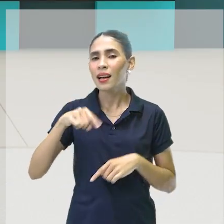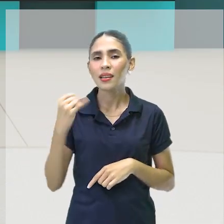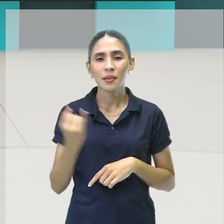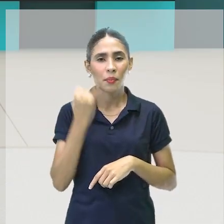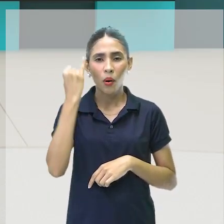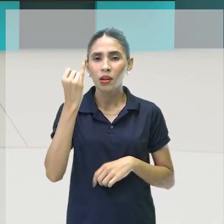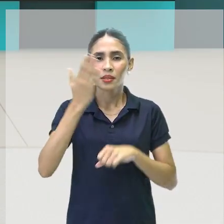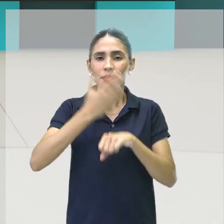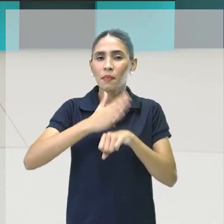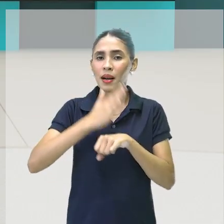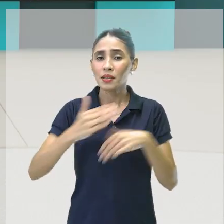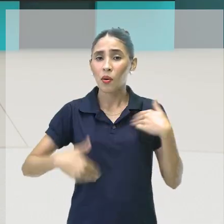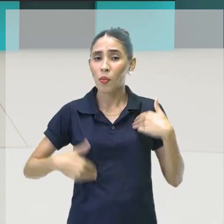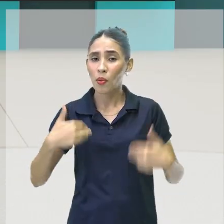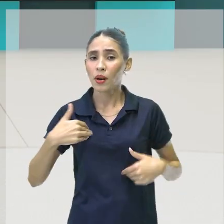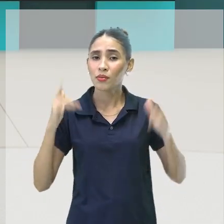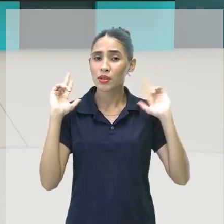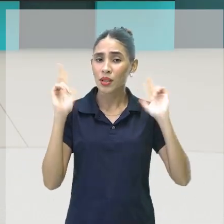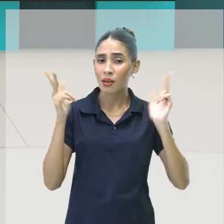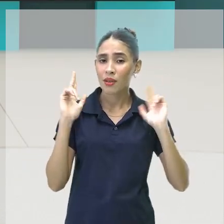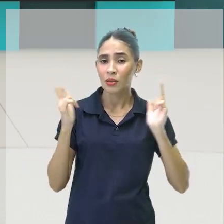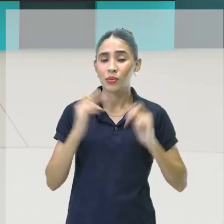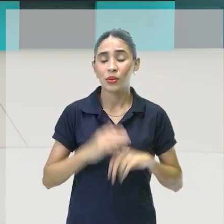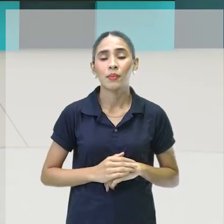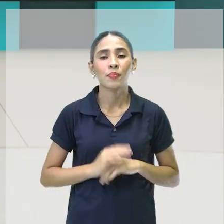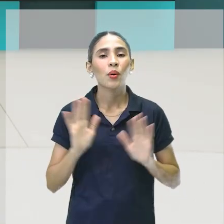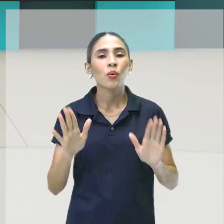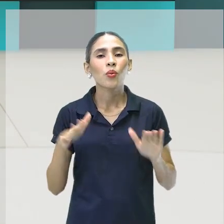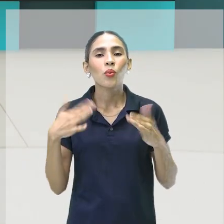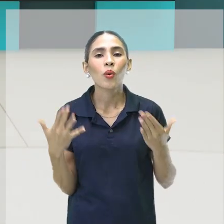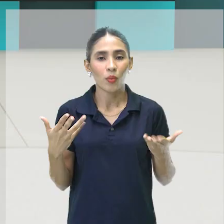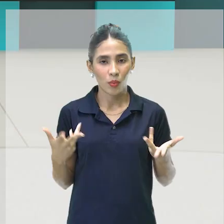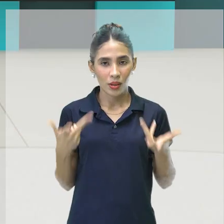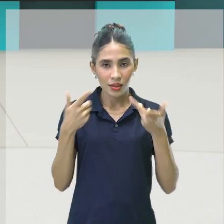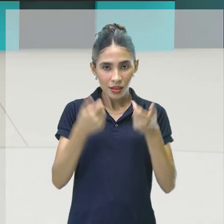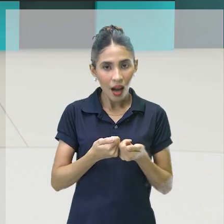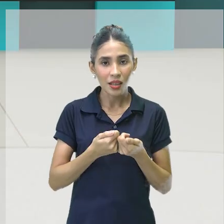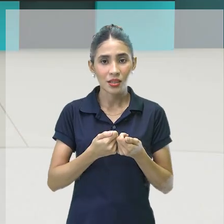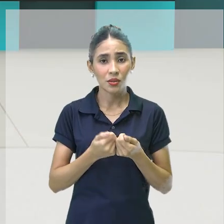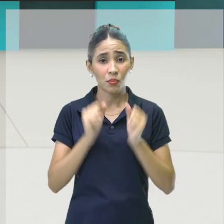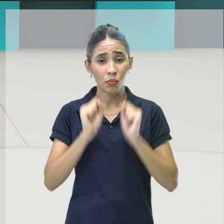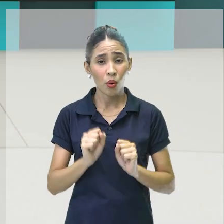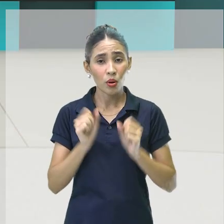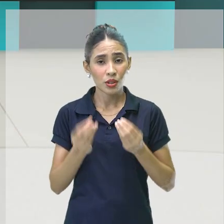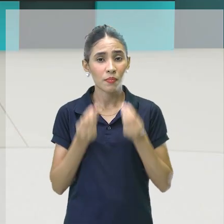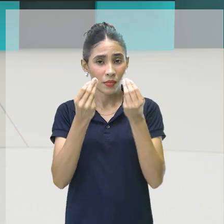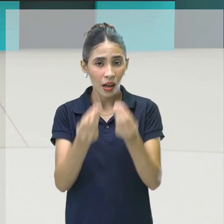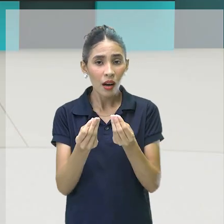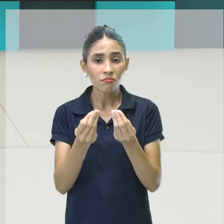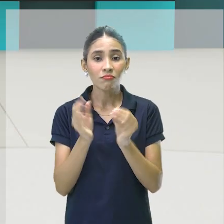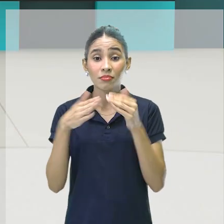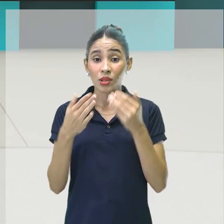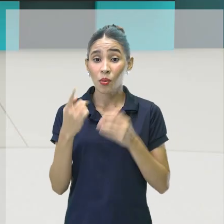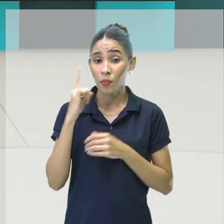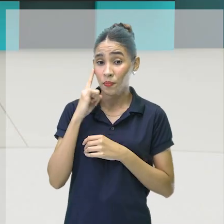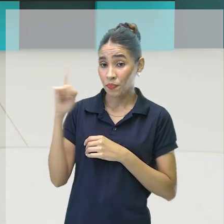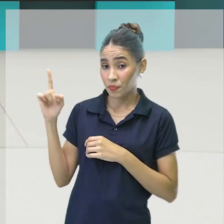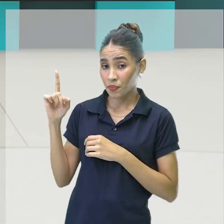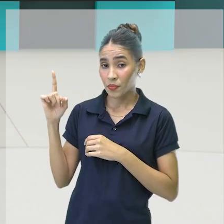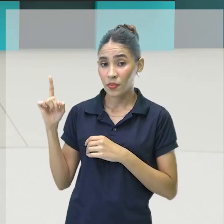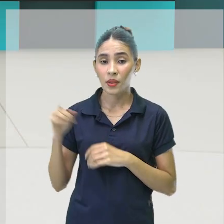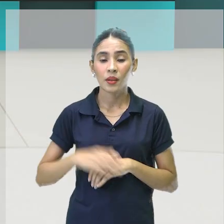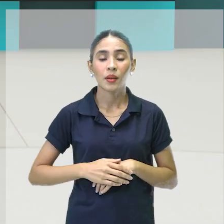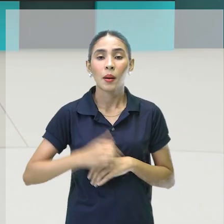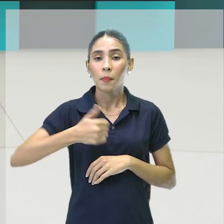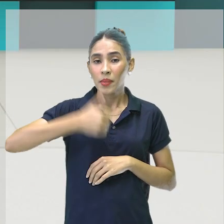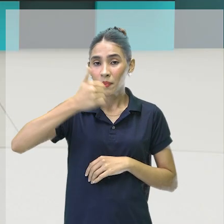essas práticas corporais de aventura, né? Quais são os benefícios que ela traz para os seus praticantes? Vejam aí. Primeiro,